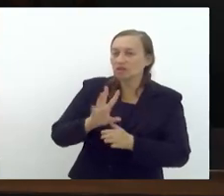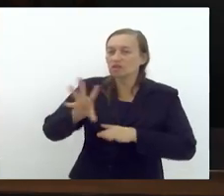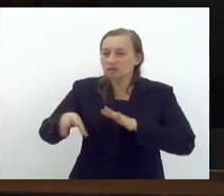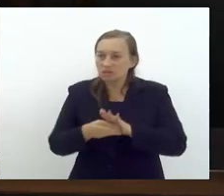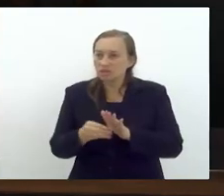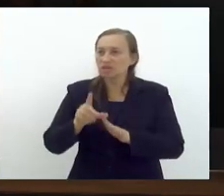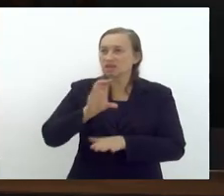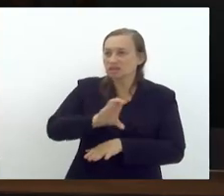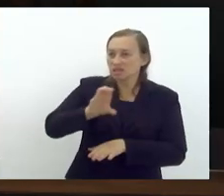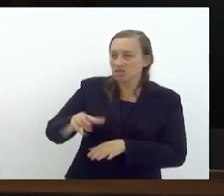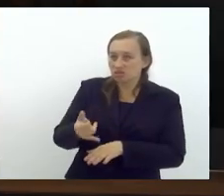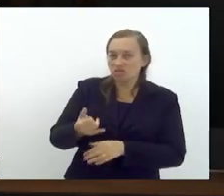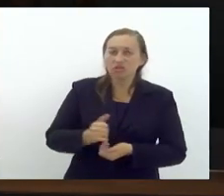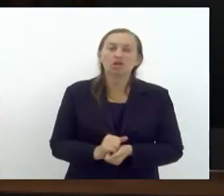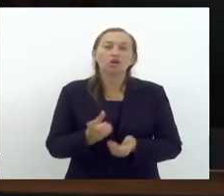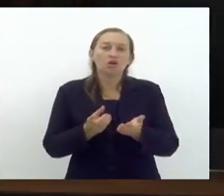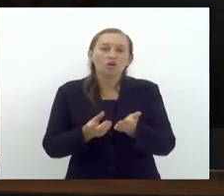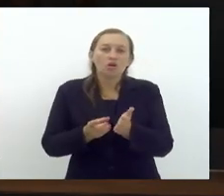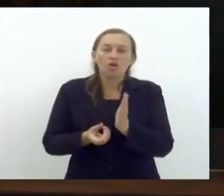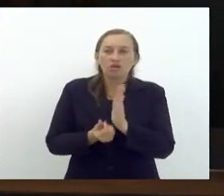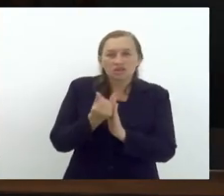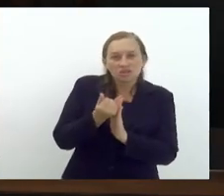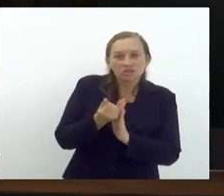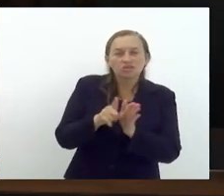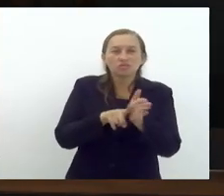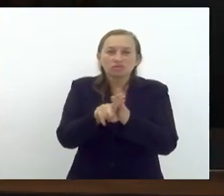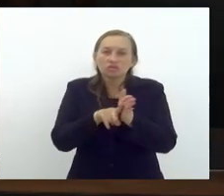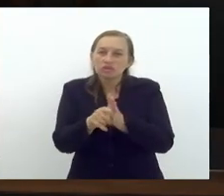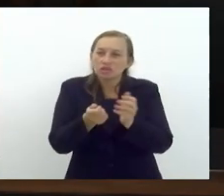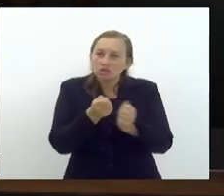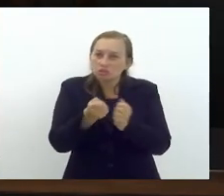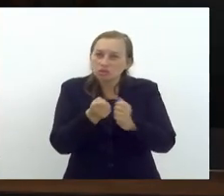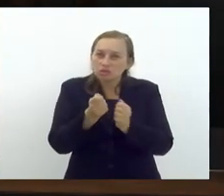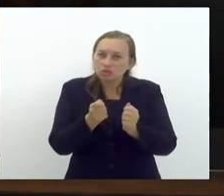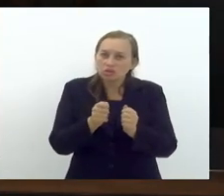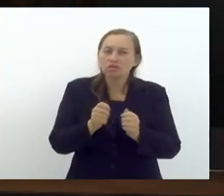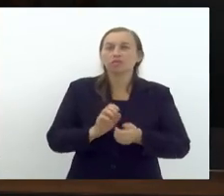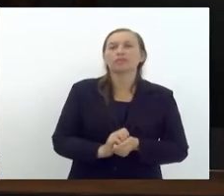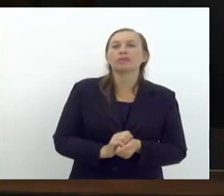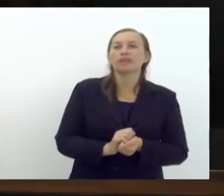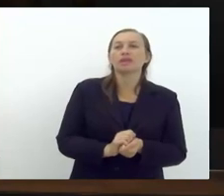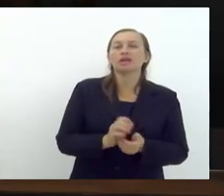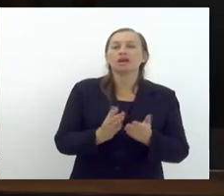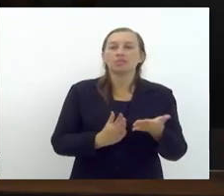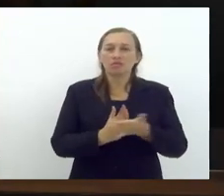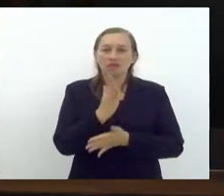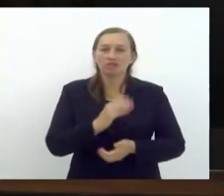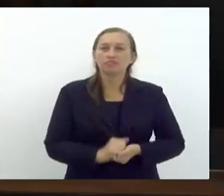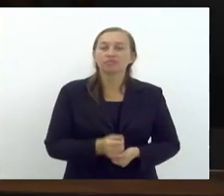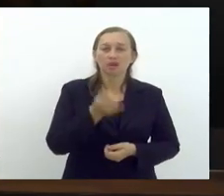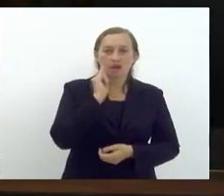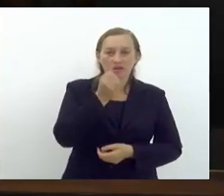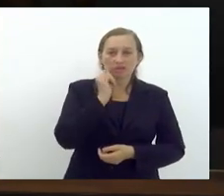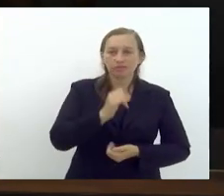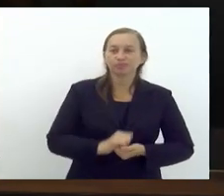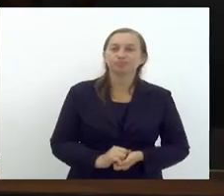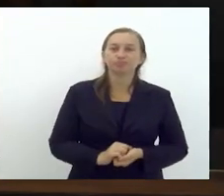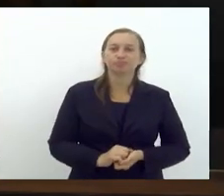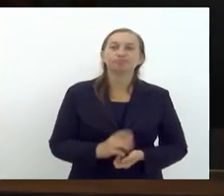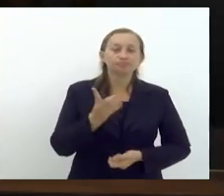emendas da ccj e de orçamento Finanças fiscalização financeira e controle favorável relatores